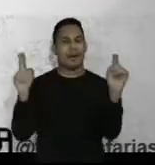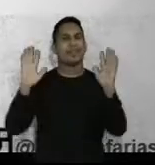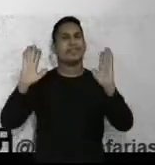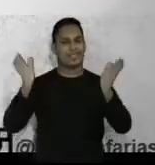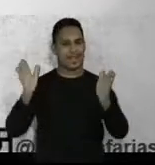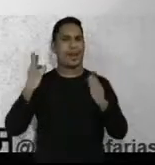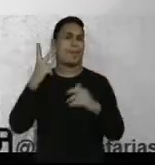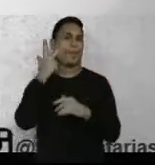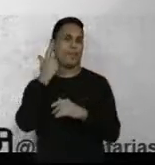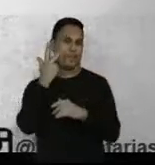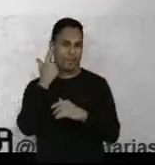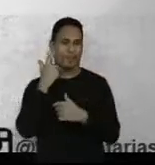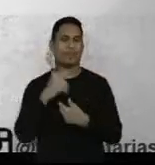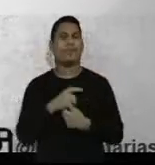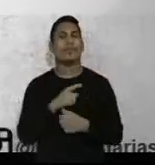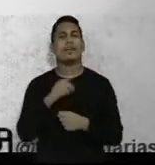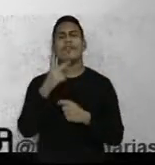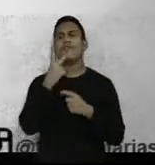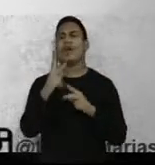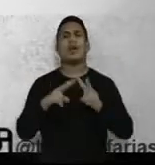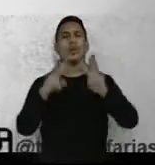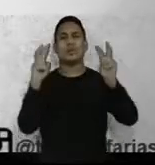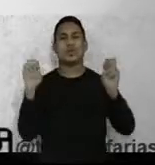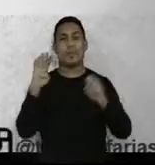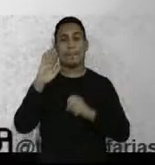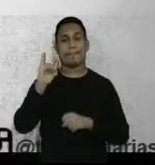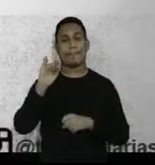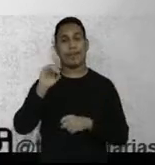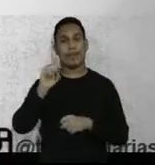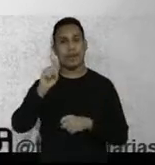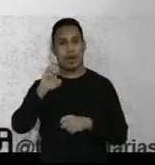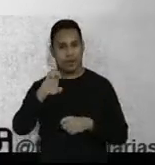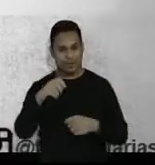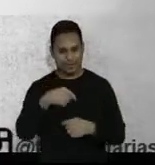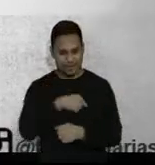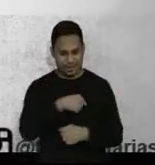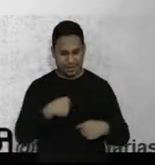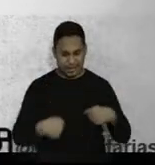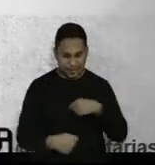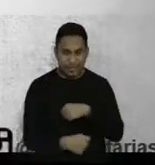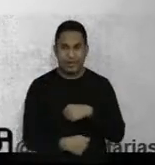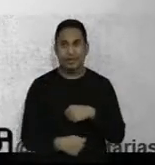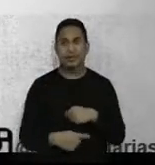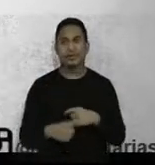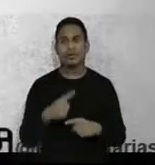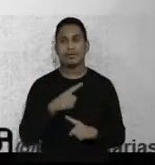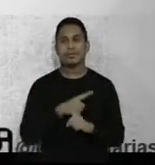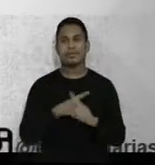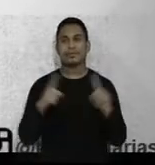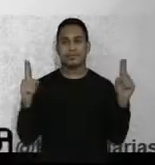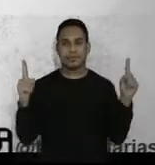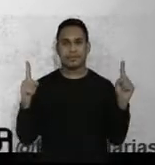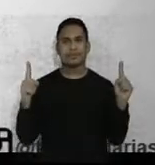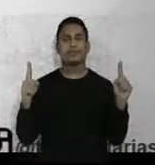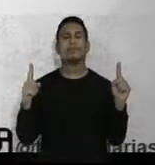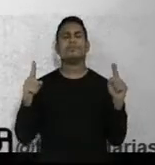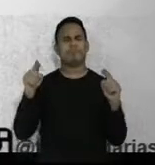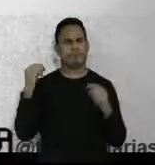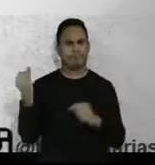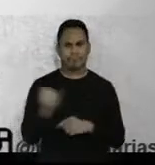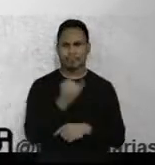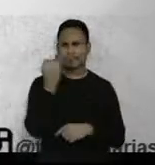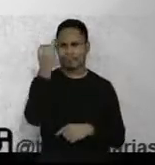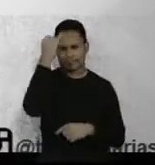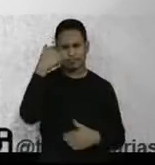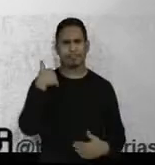intestinal. Então, claro que eu não vou me aprofundar nesse assunto, mas é importante trazer, né, que a microbiota oral é importante para esse processo e ela